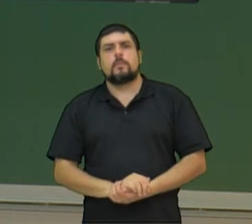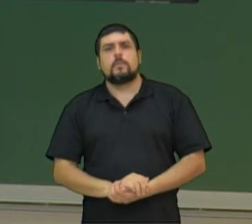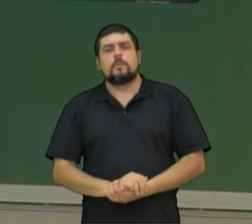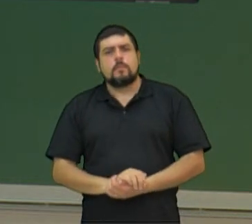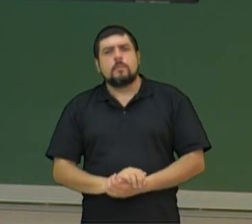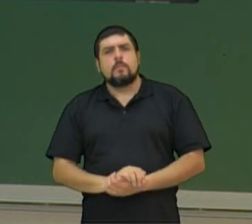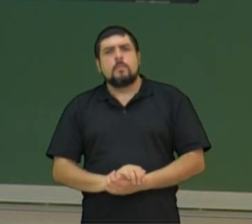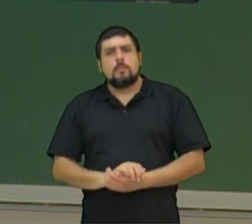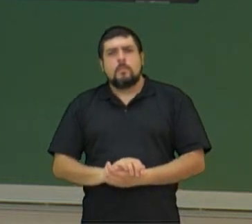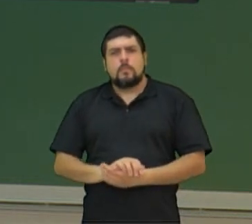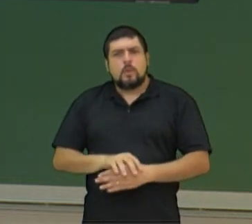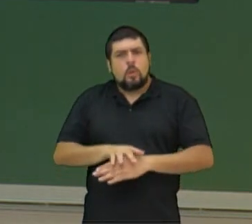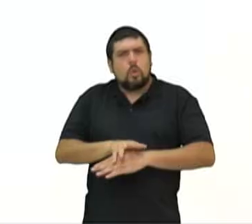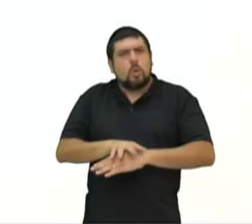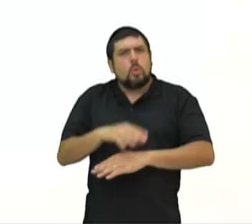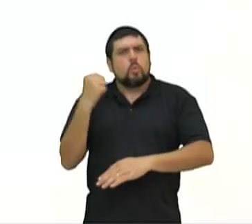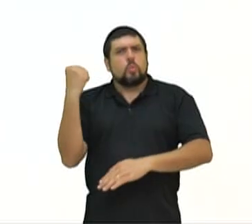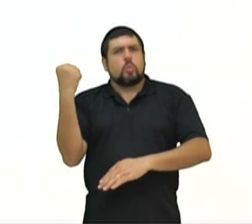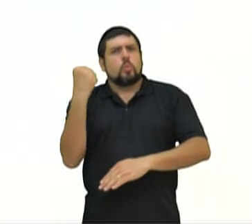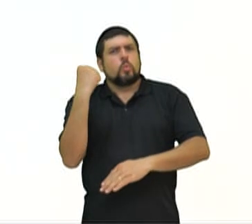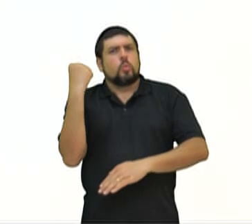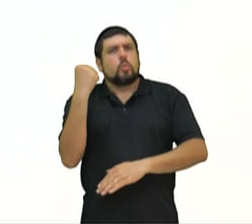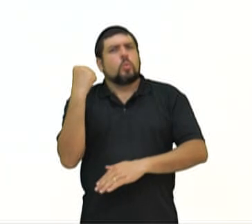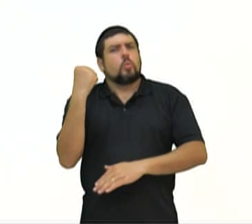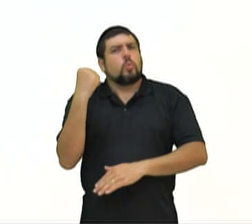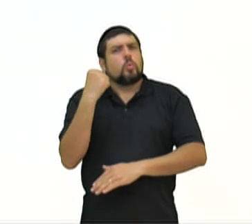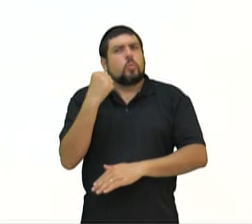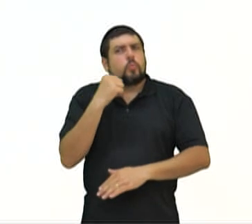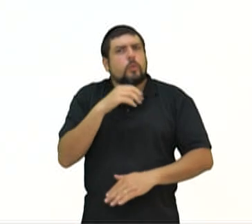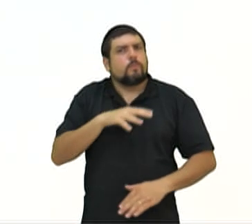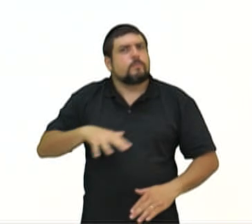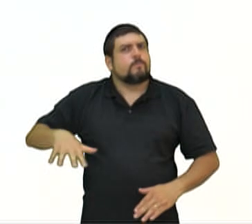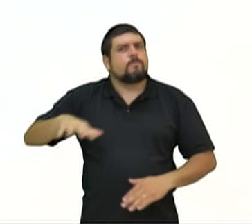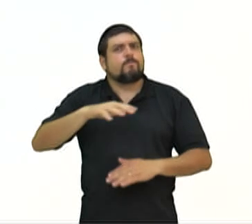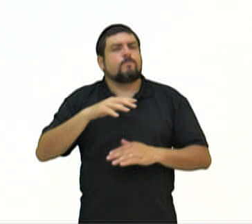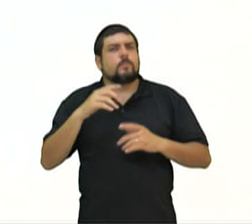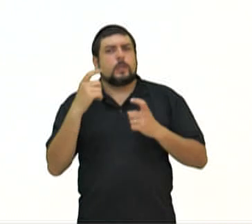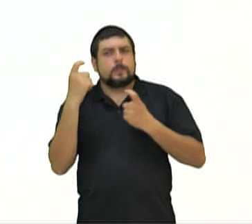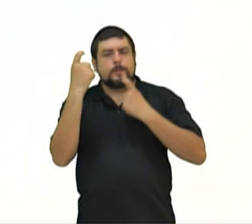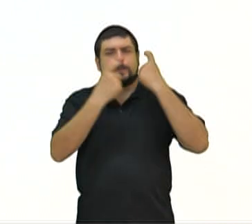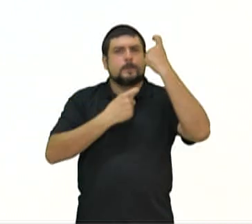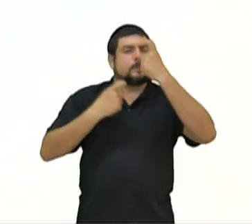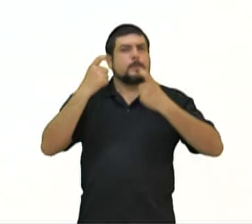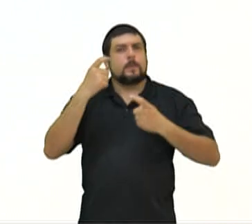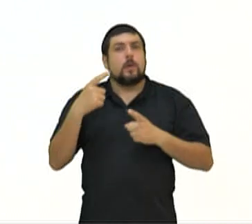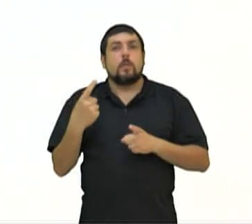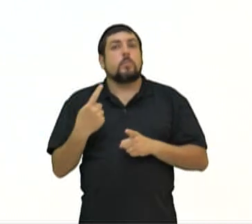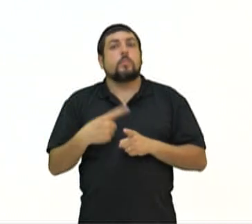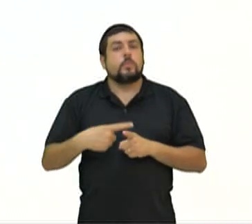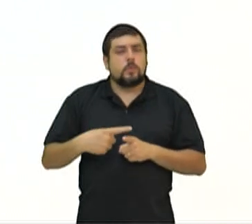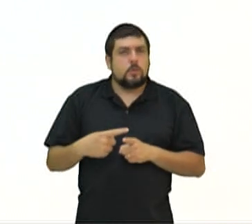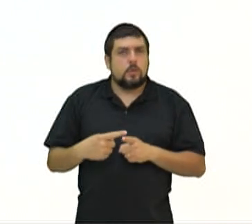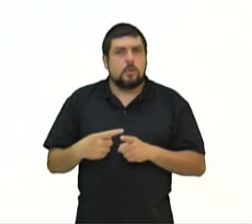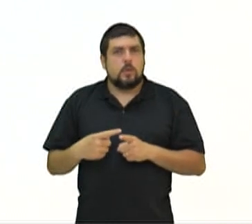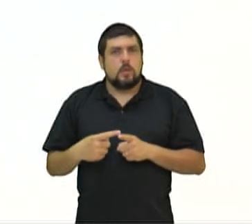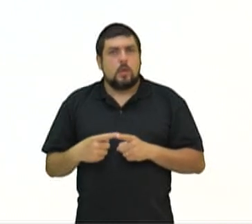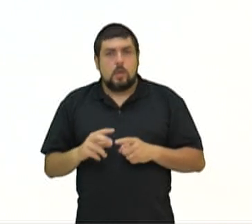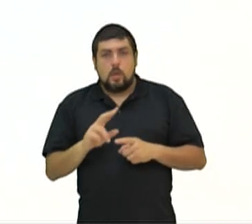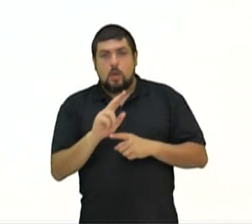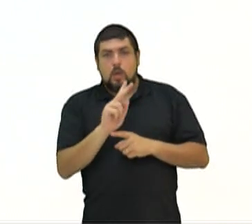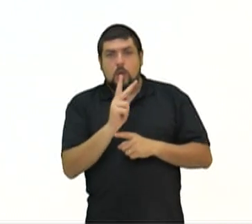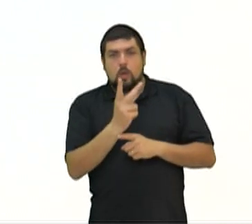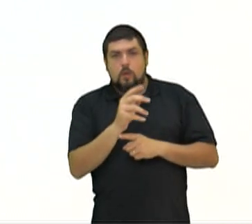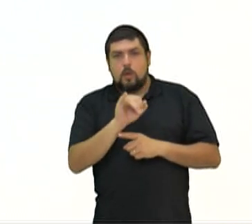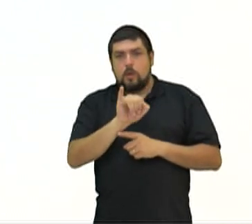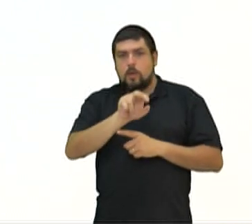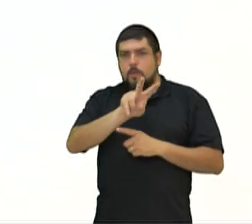tanto? Porque o vírus HIV, ele destrói um tipo específico, um tipo especial de